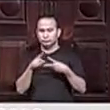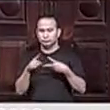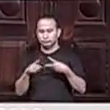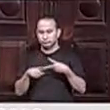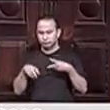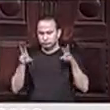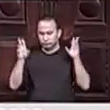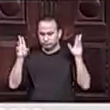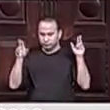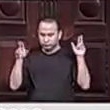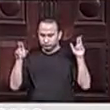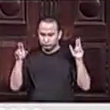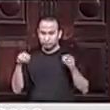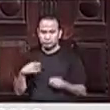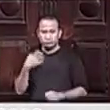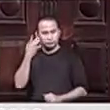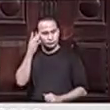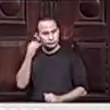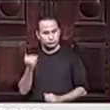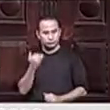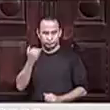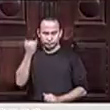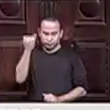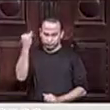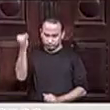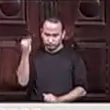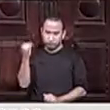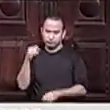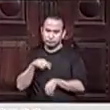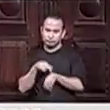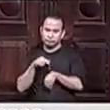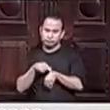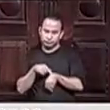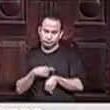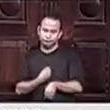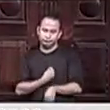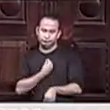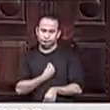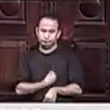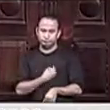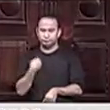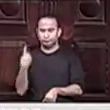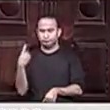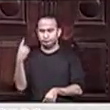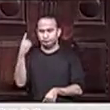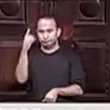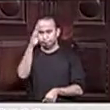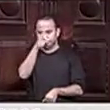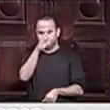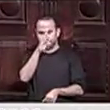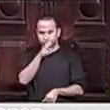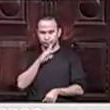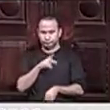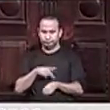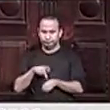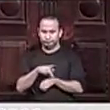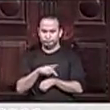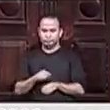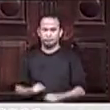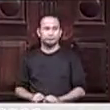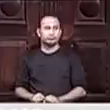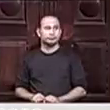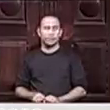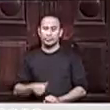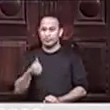que julgo da maior importância nesse momento que vive o nosso país. Primeiro, temos